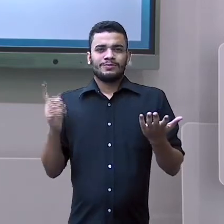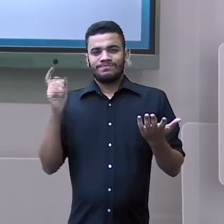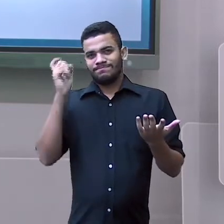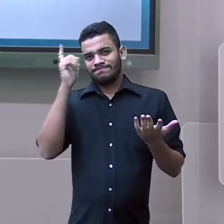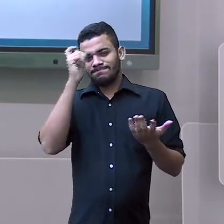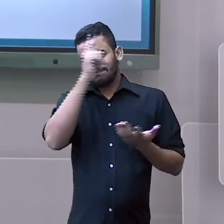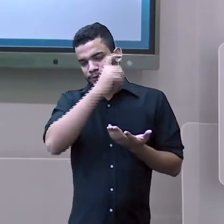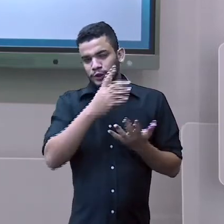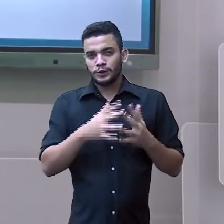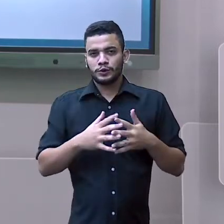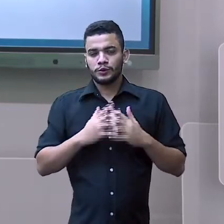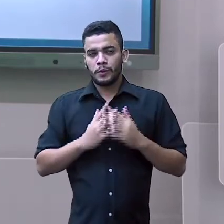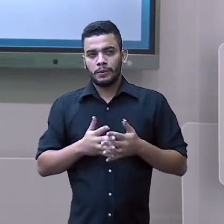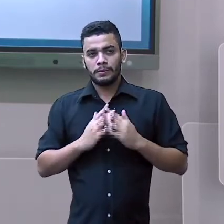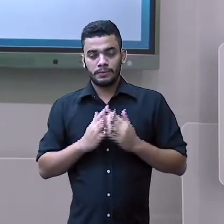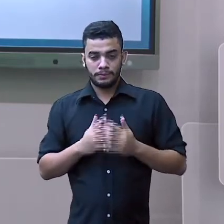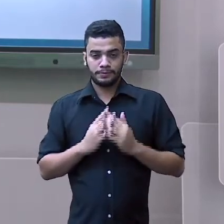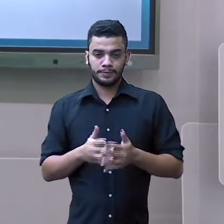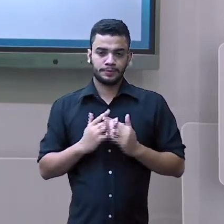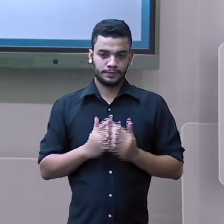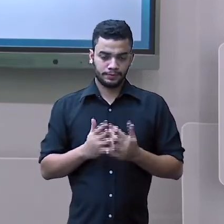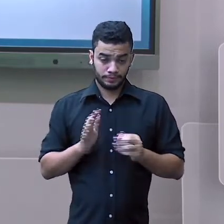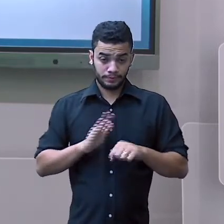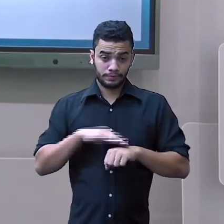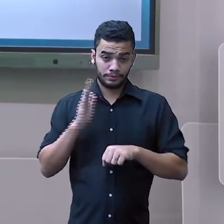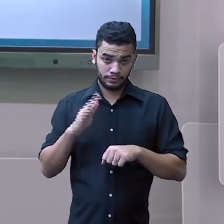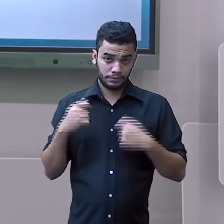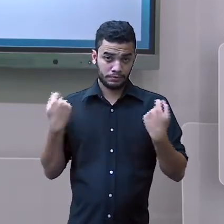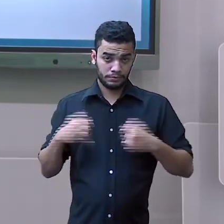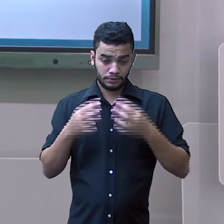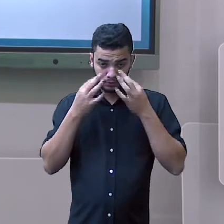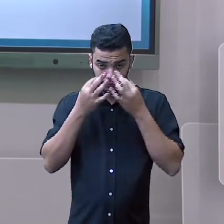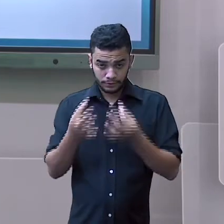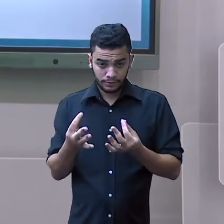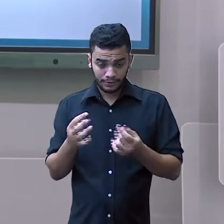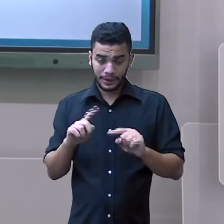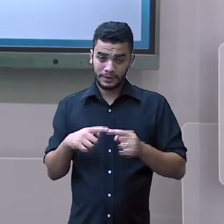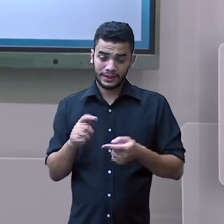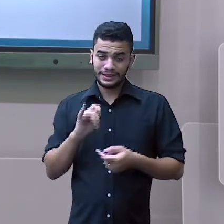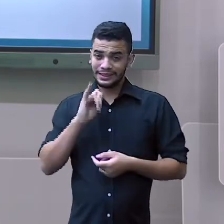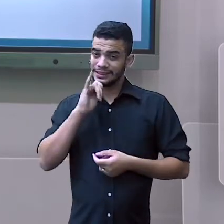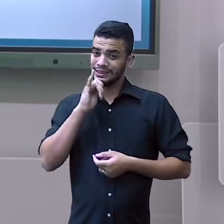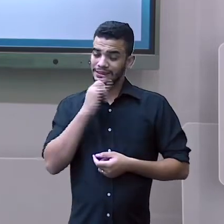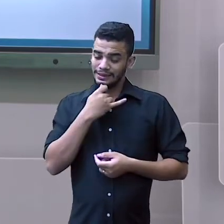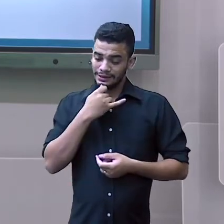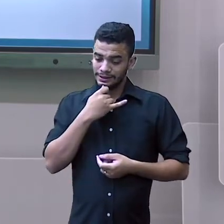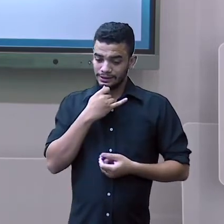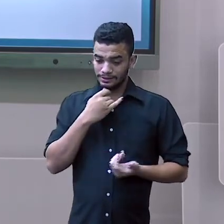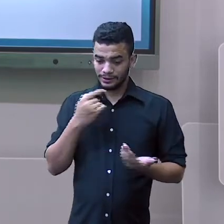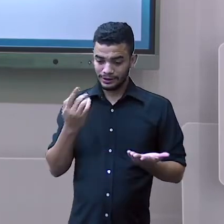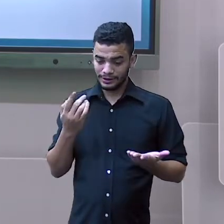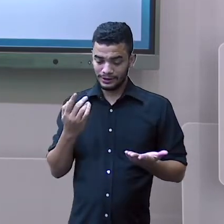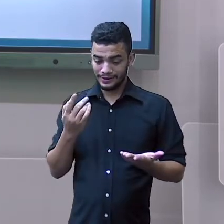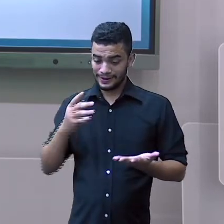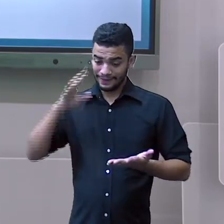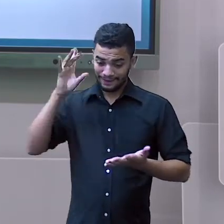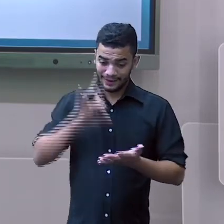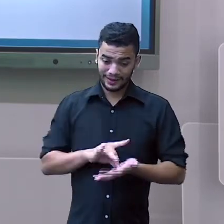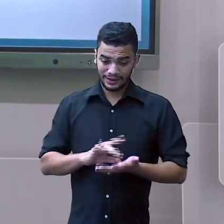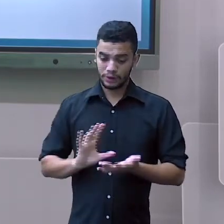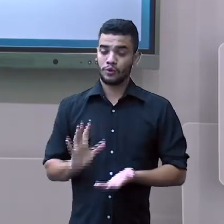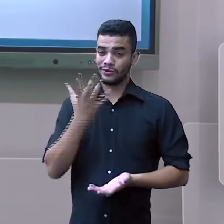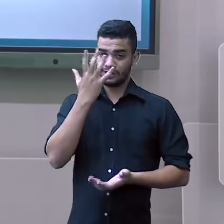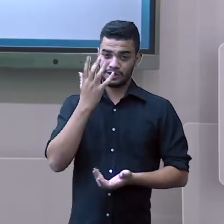difícil, né, de nós compreendermos e que infelizmente é uma realidade, não só no nosso